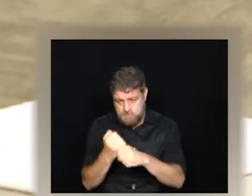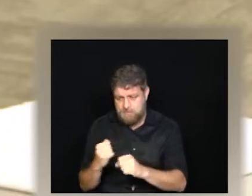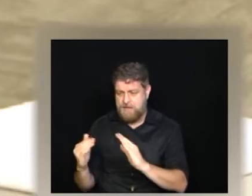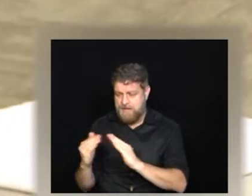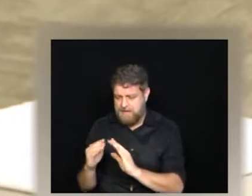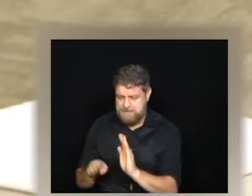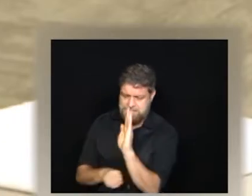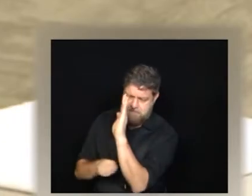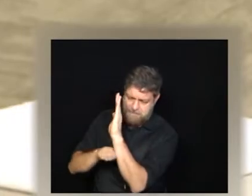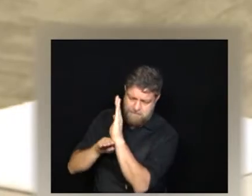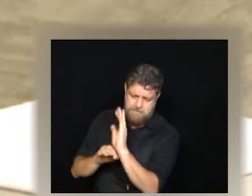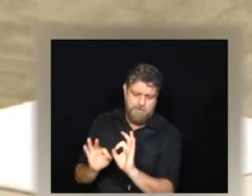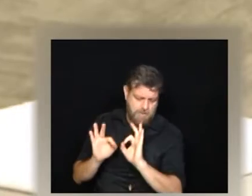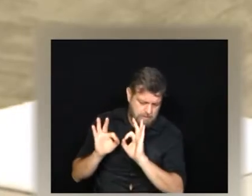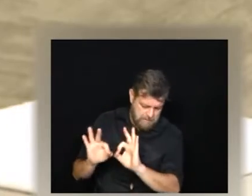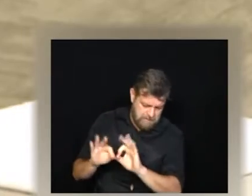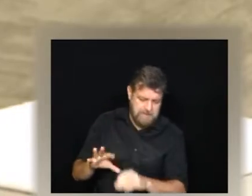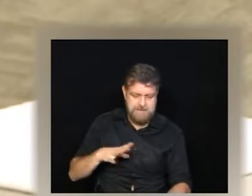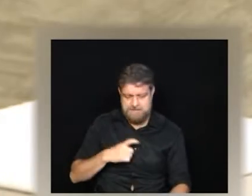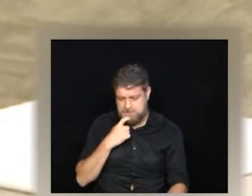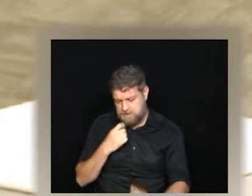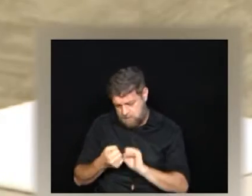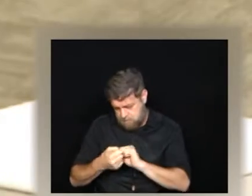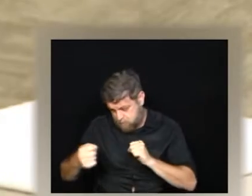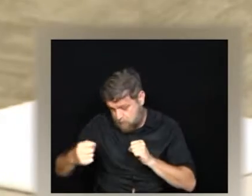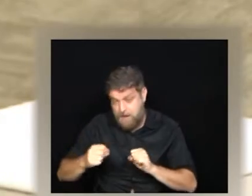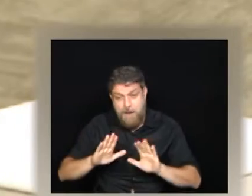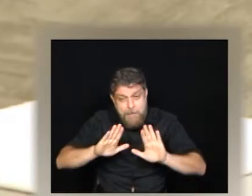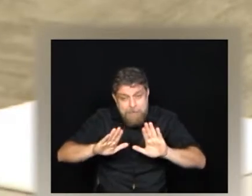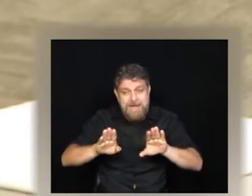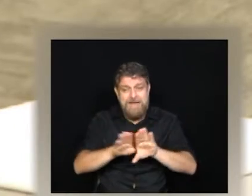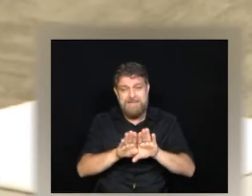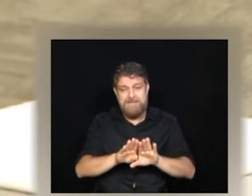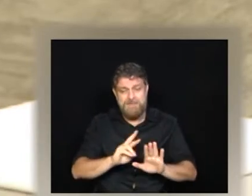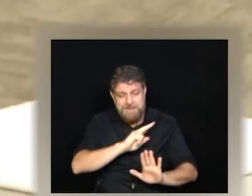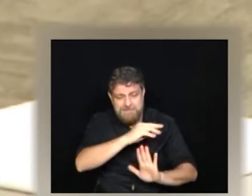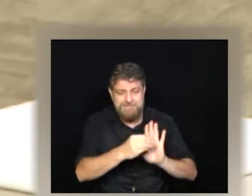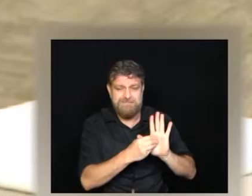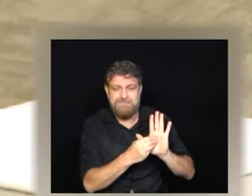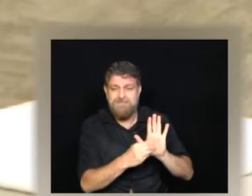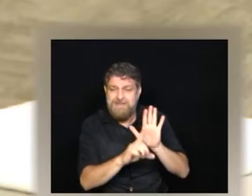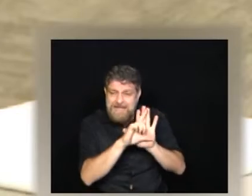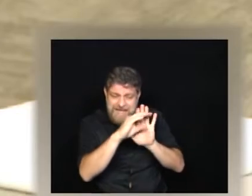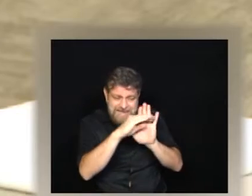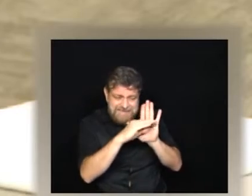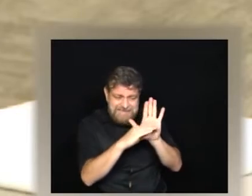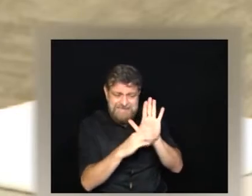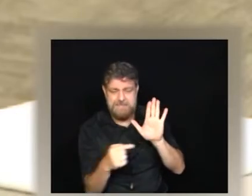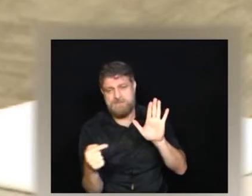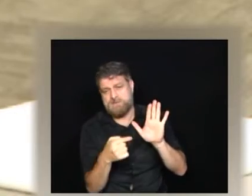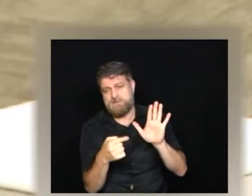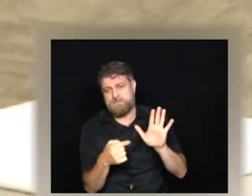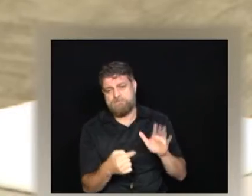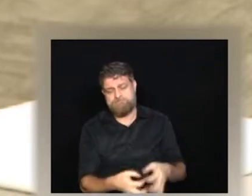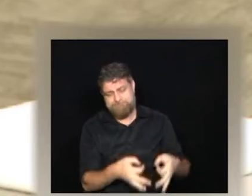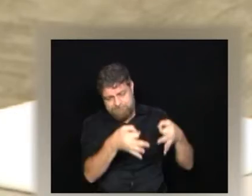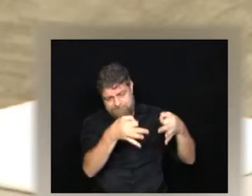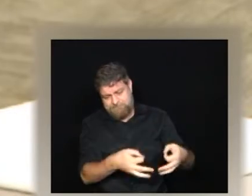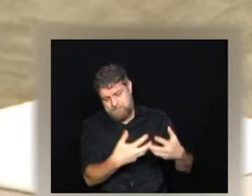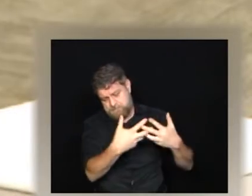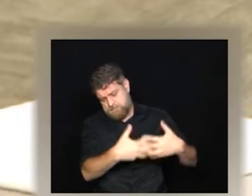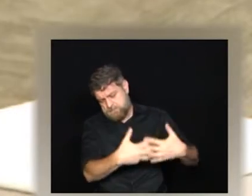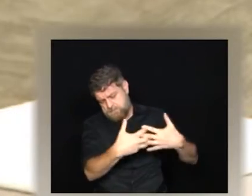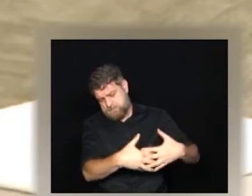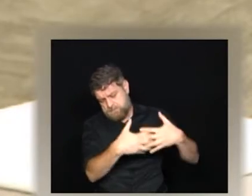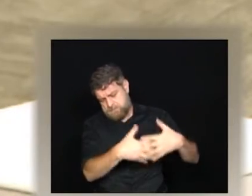precisam de casa, a cidade avança, mas também conciliar para que a legislação, né, seja cumprida.